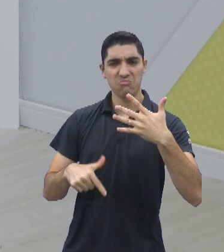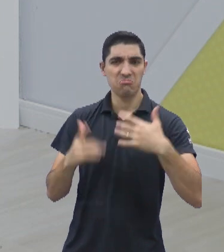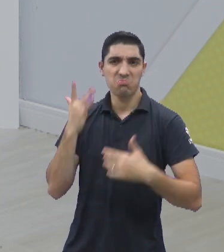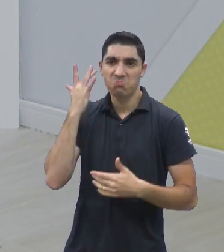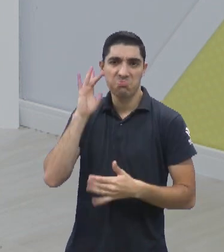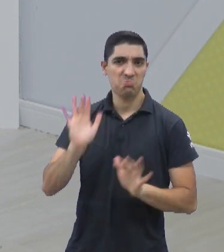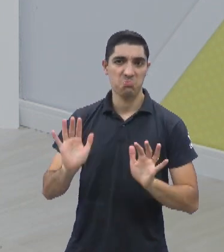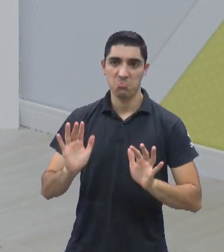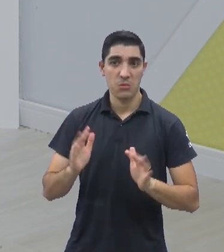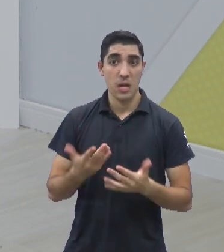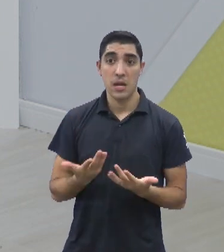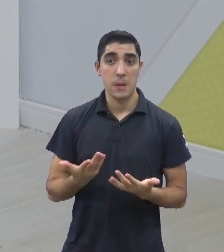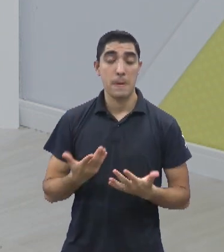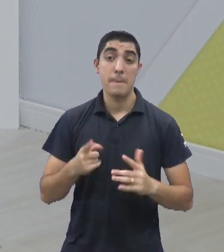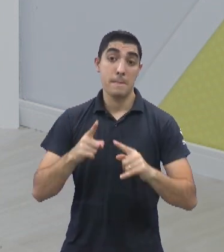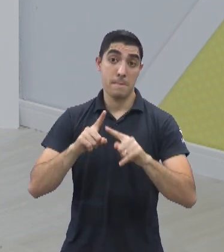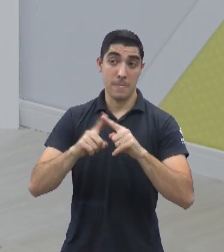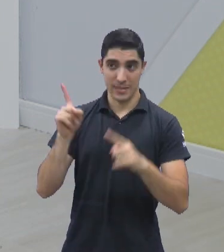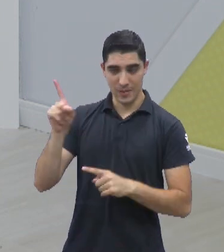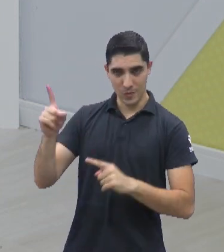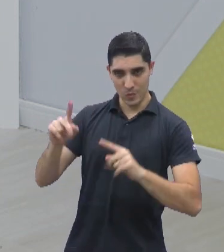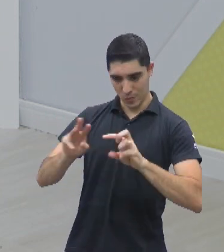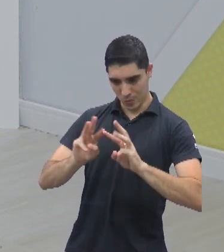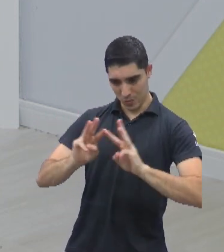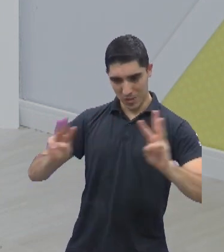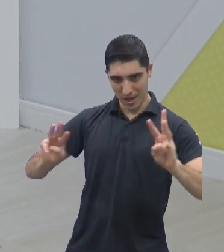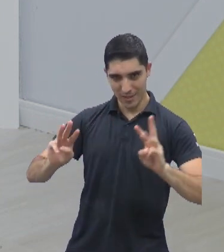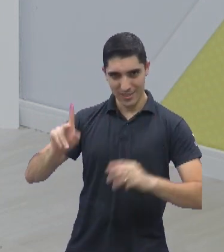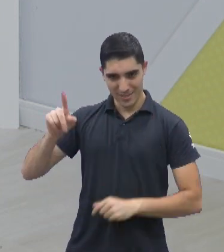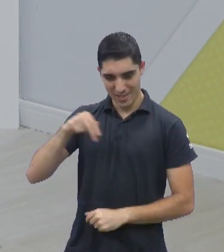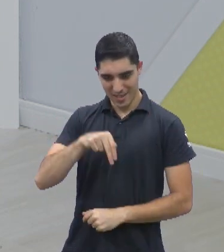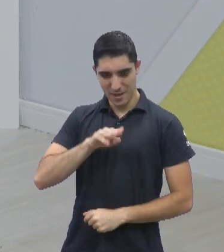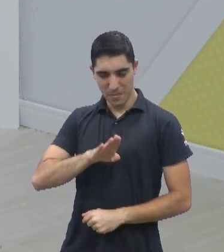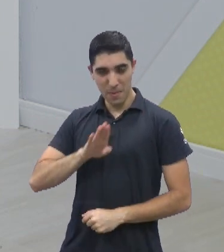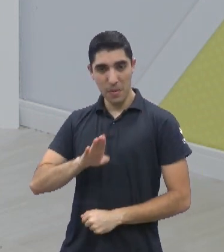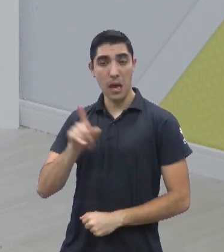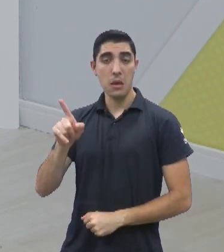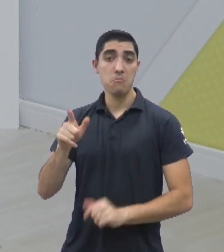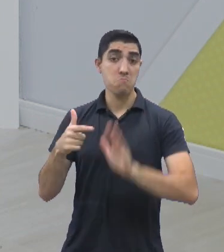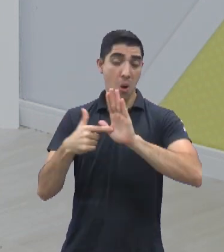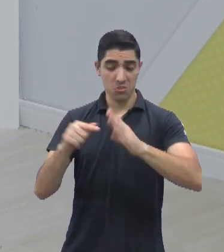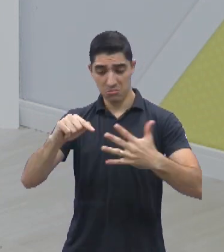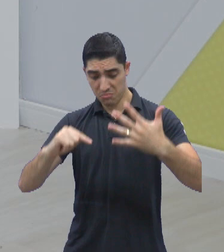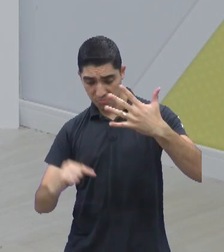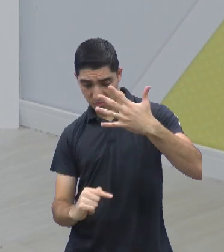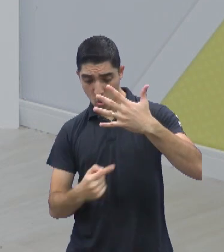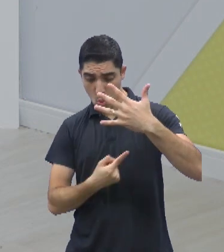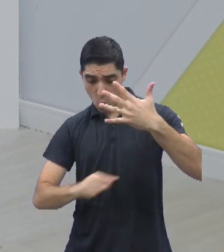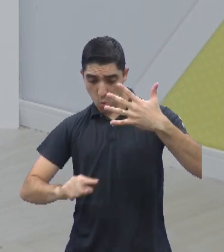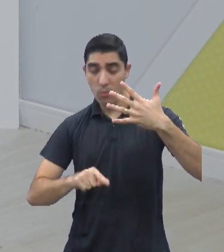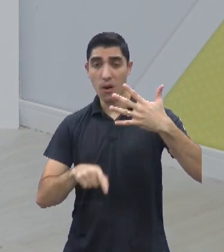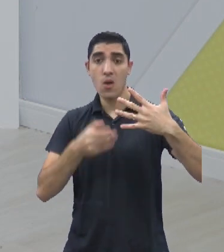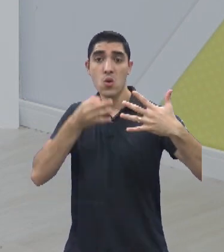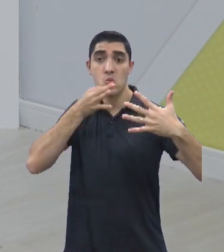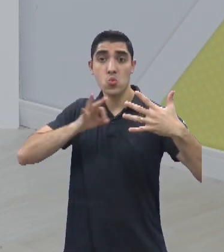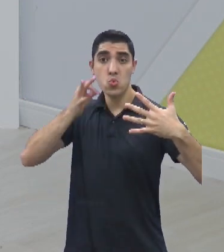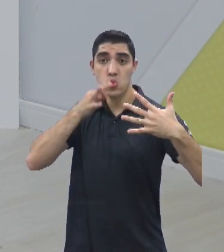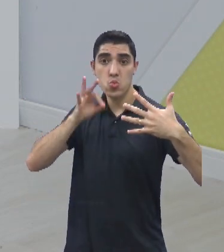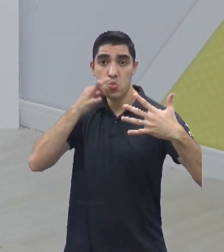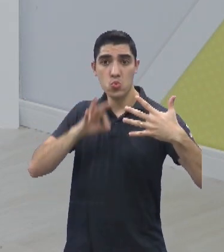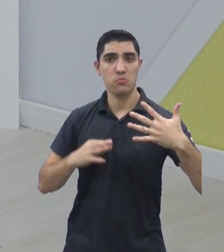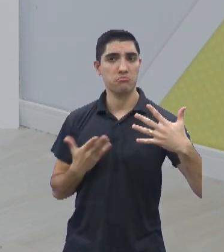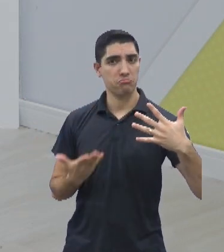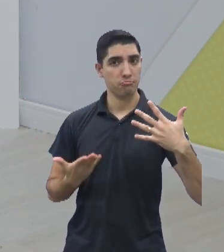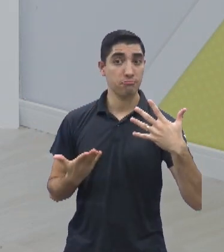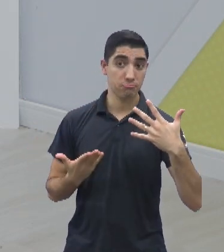da NBB coloca o Caxias do Sul como o último, talvez eles devam corrigir isso, porque até o saldo aqui é diferente.